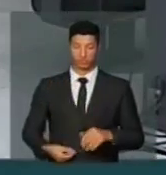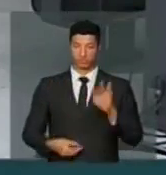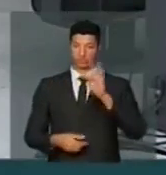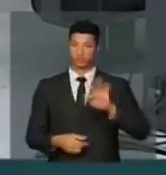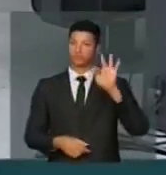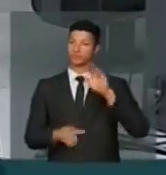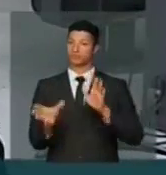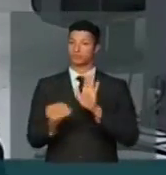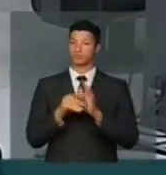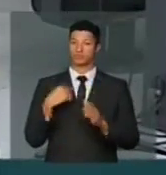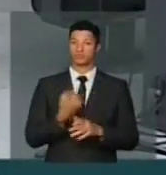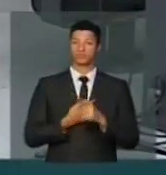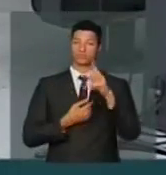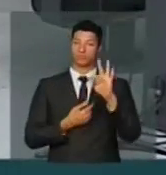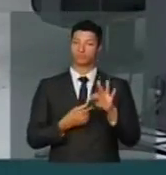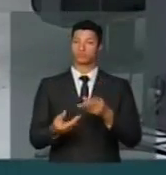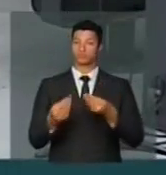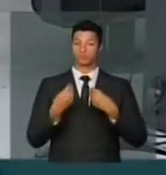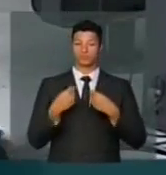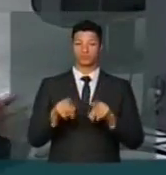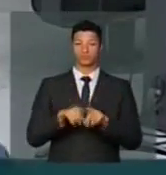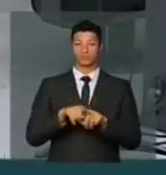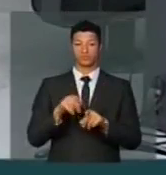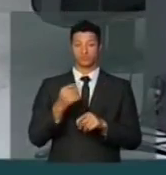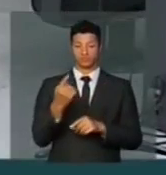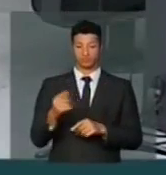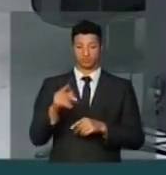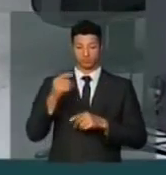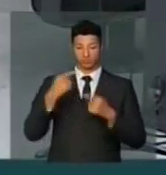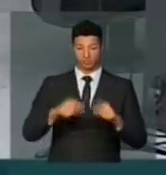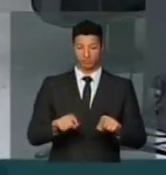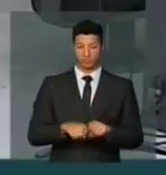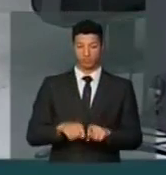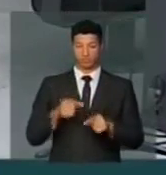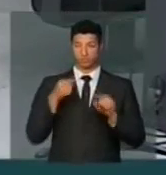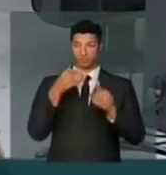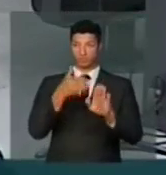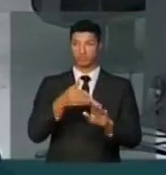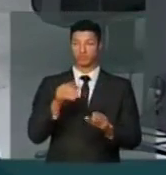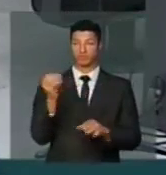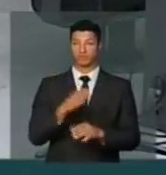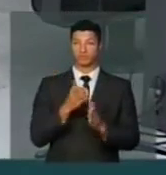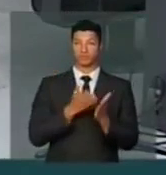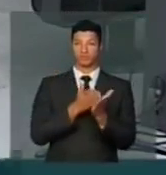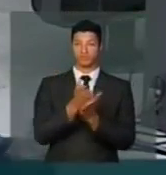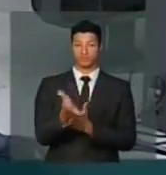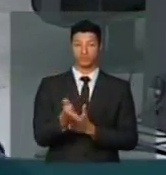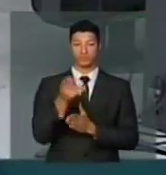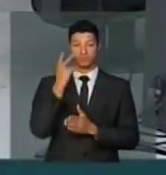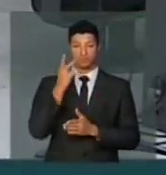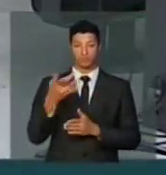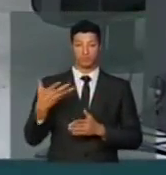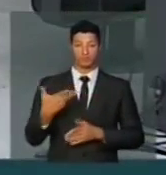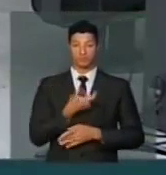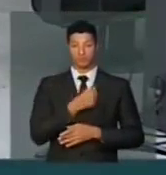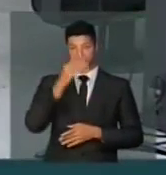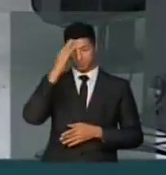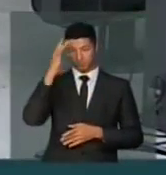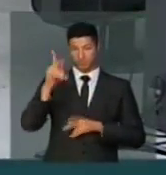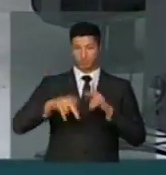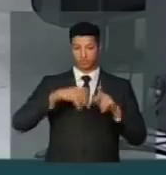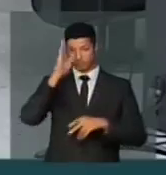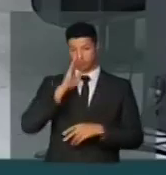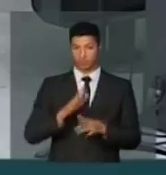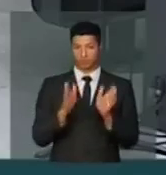nos colocou, que o PT nos colocou, e que cabe à oposição apontar novos caminhos para resgatar a esperança do povo